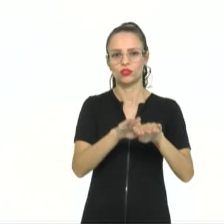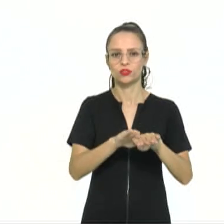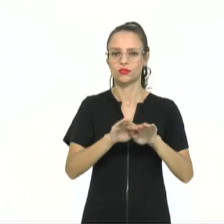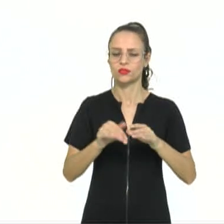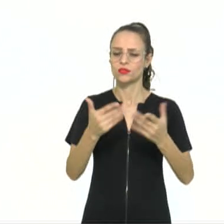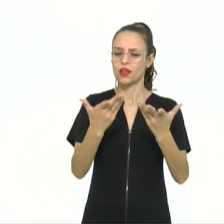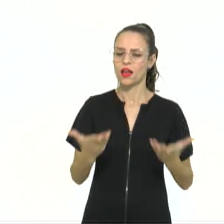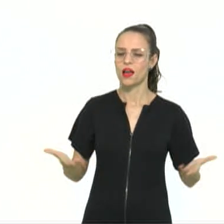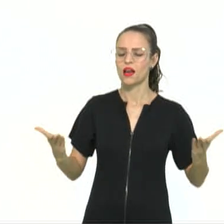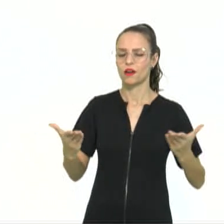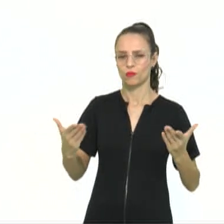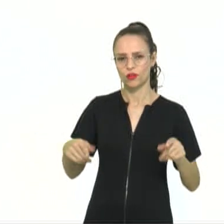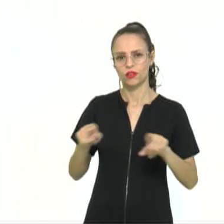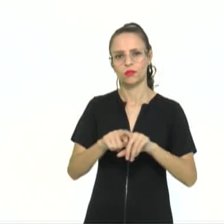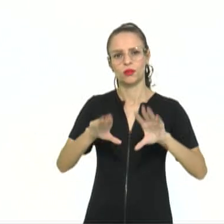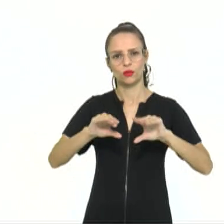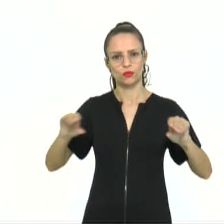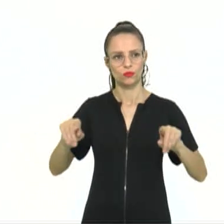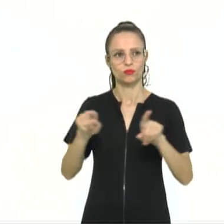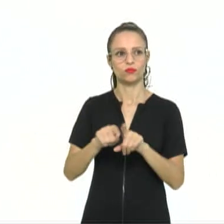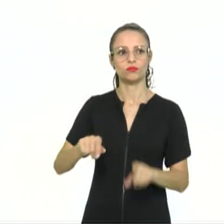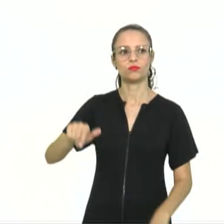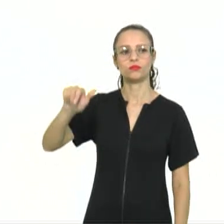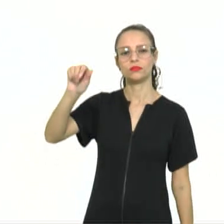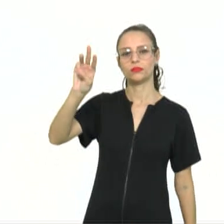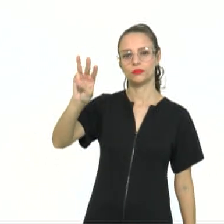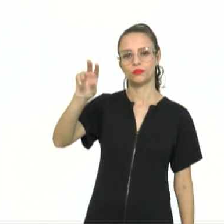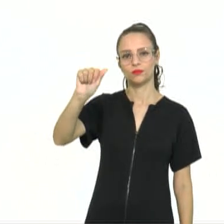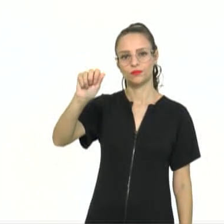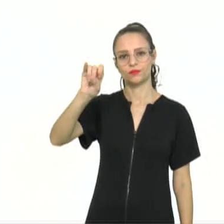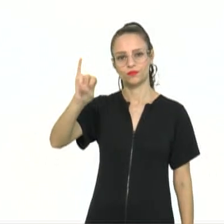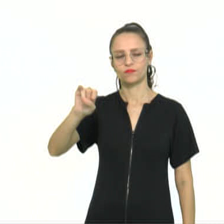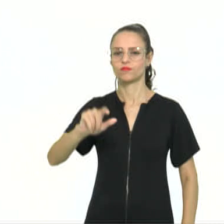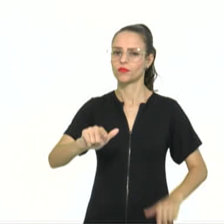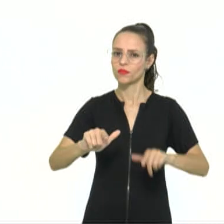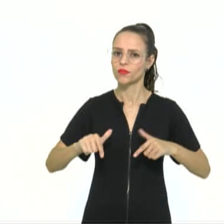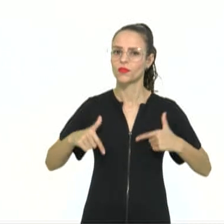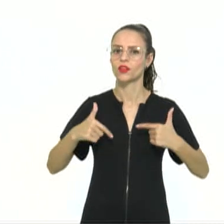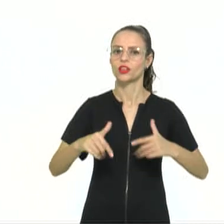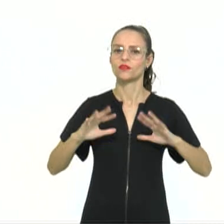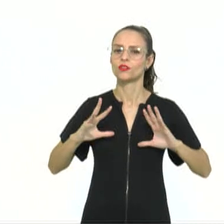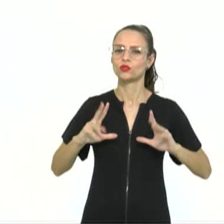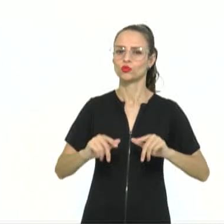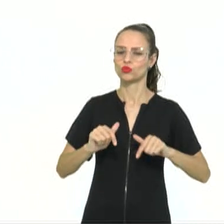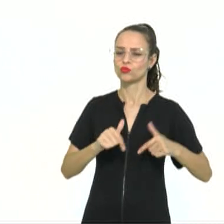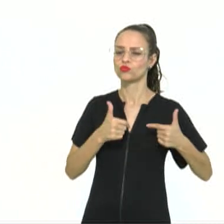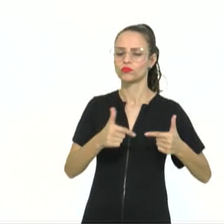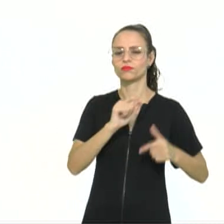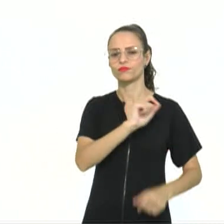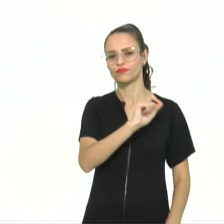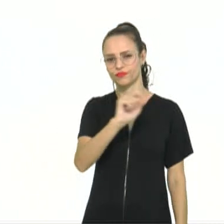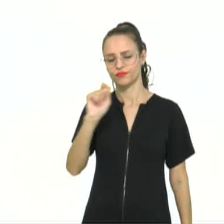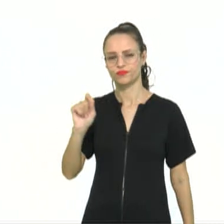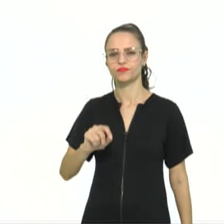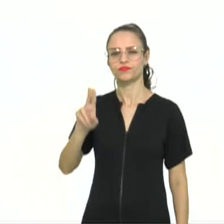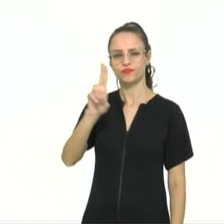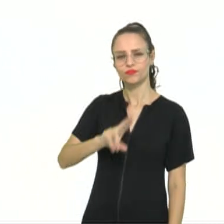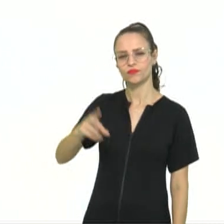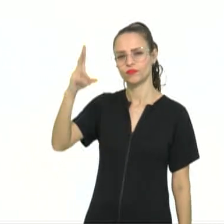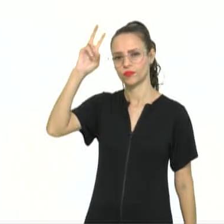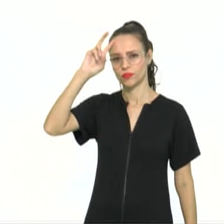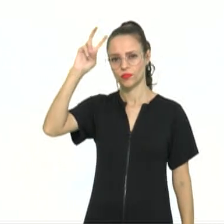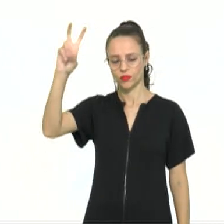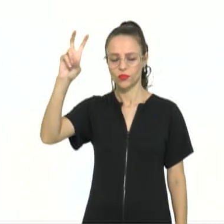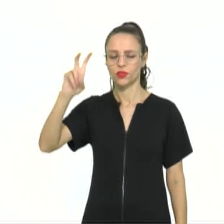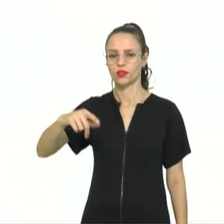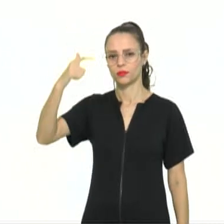parte filosófica do Kung Fu, né, é o Wai, que é ativo em todos os empreendimentos. Usar de inteligência,